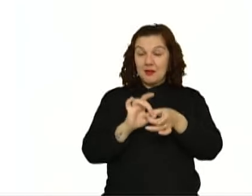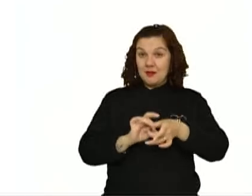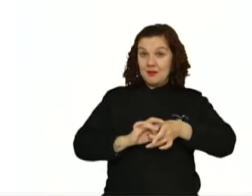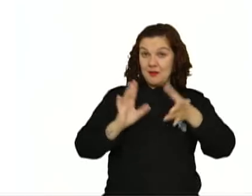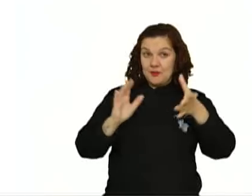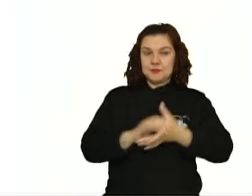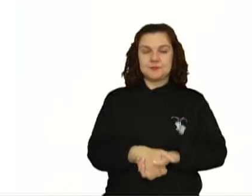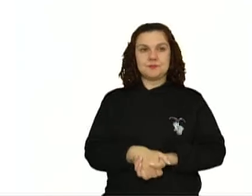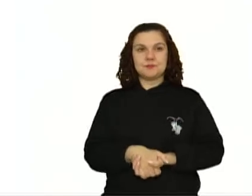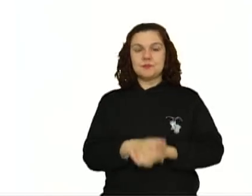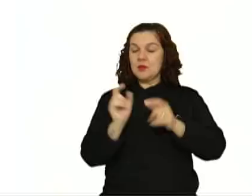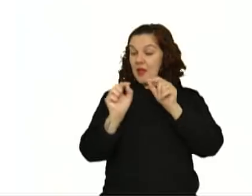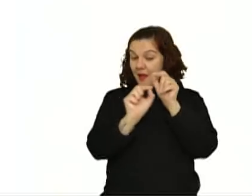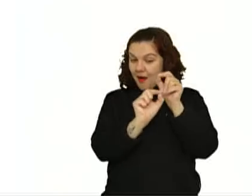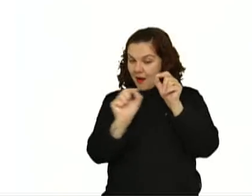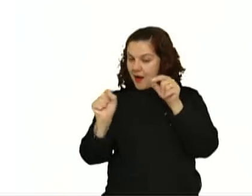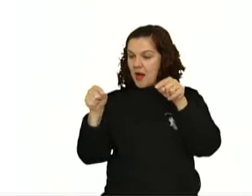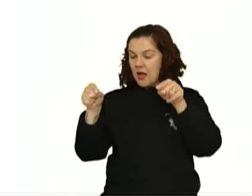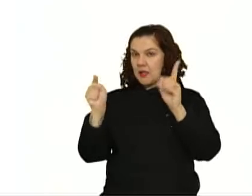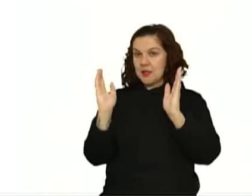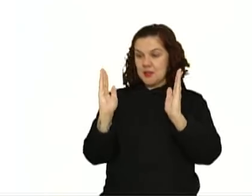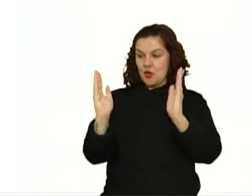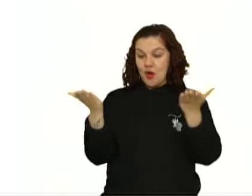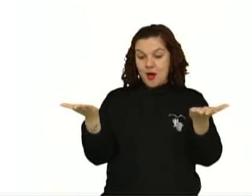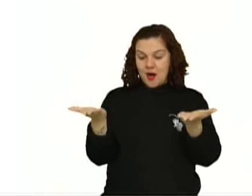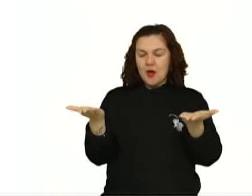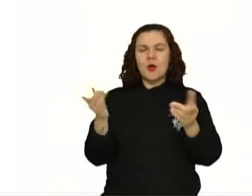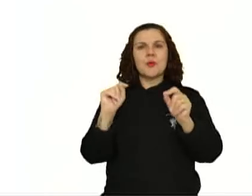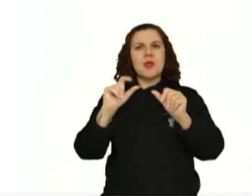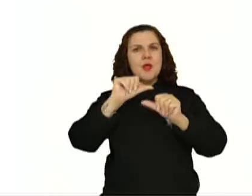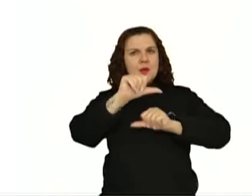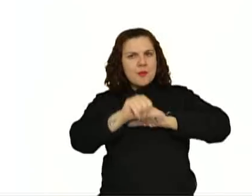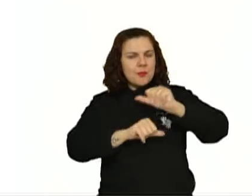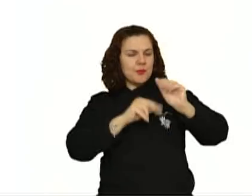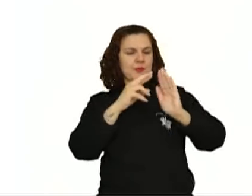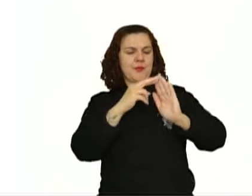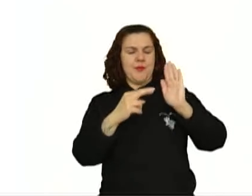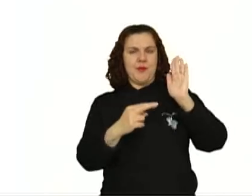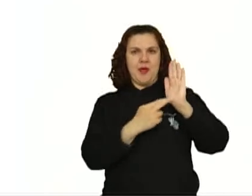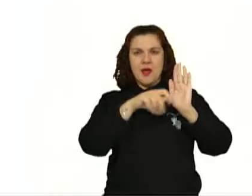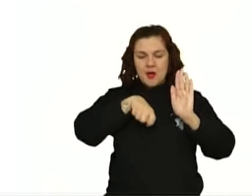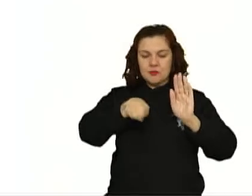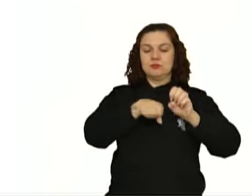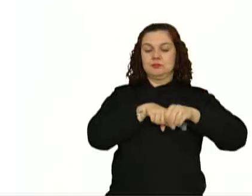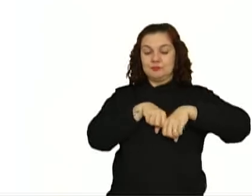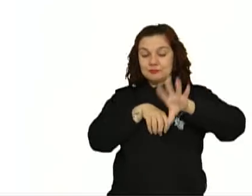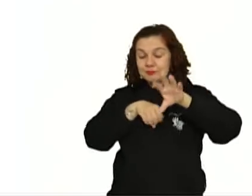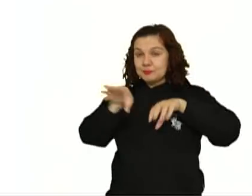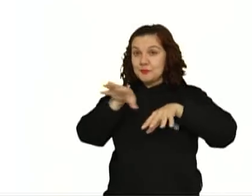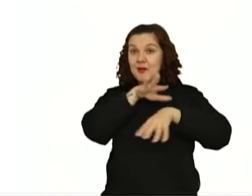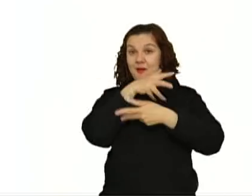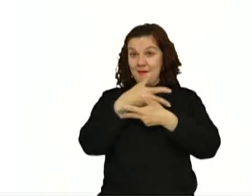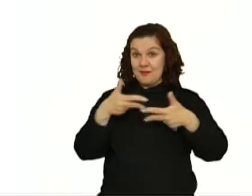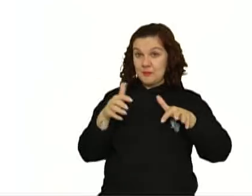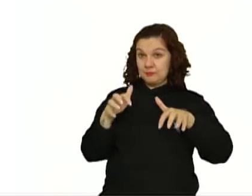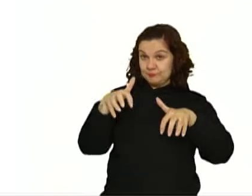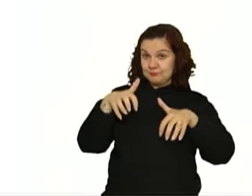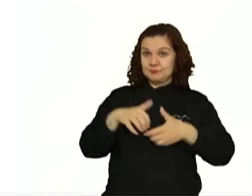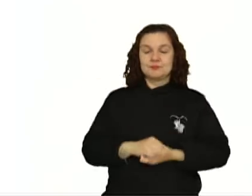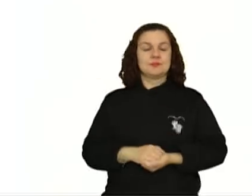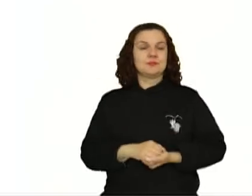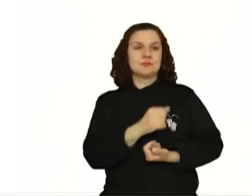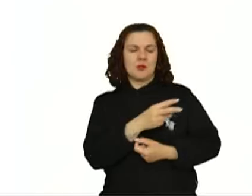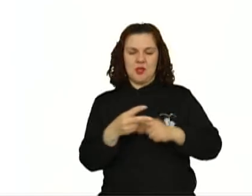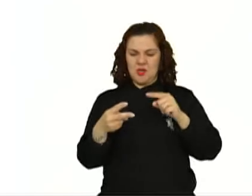autorização. O termo sublinhado indica uma mudança na regra sobre o transporte de animais silvestres,